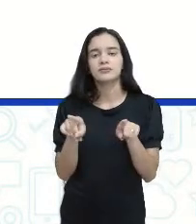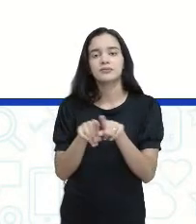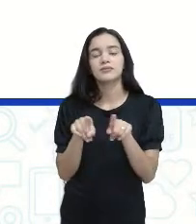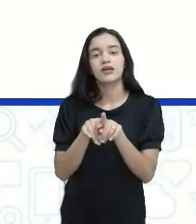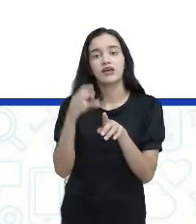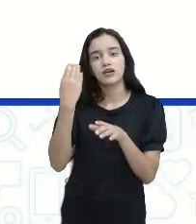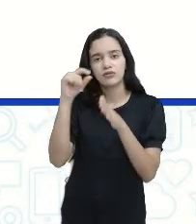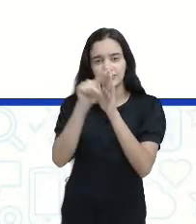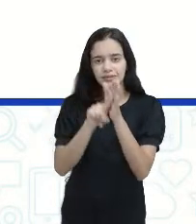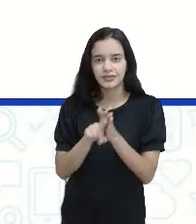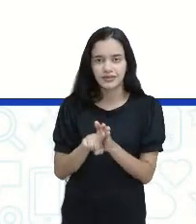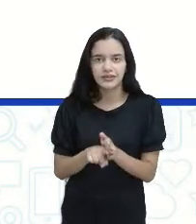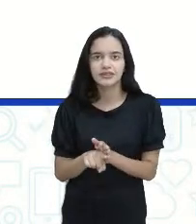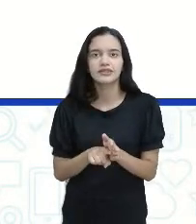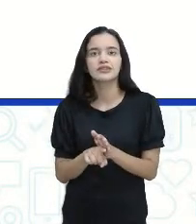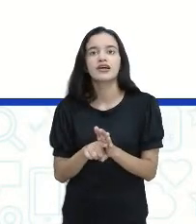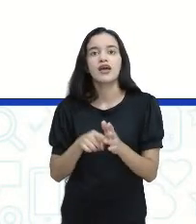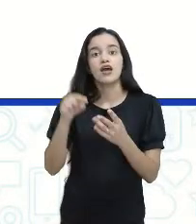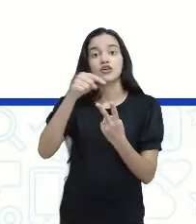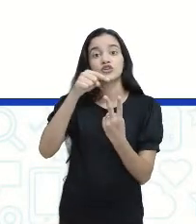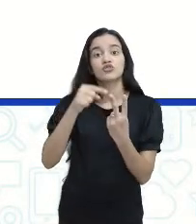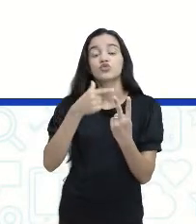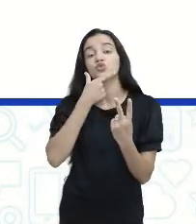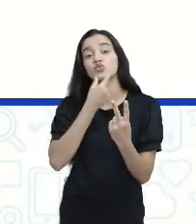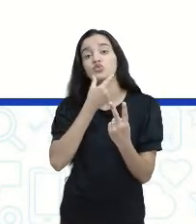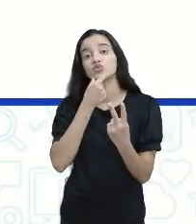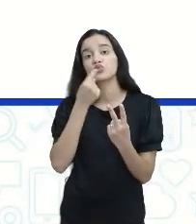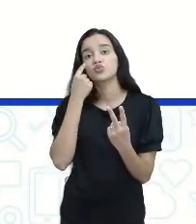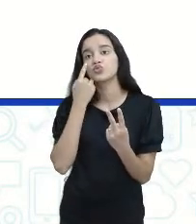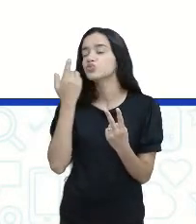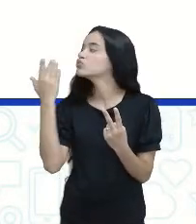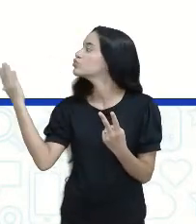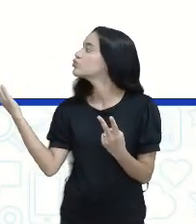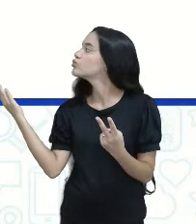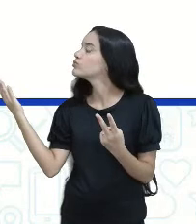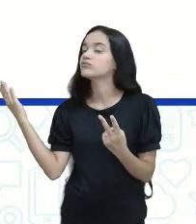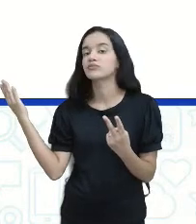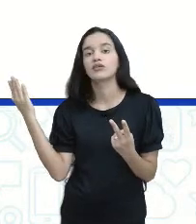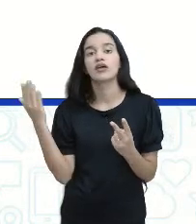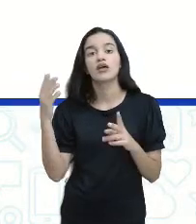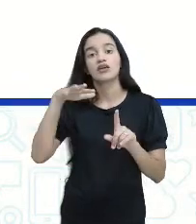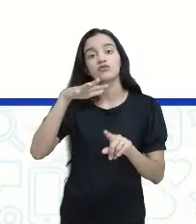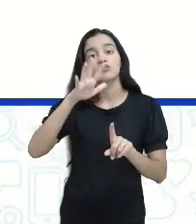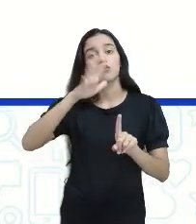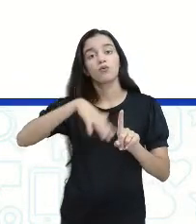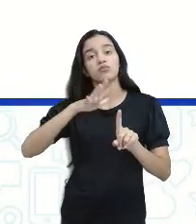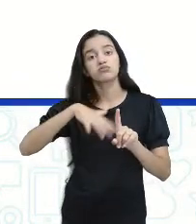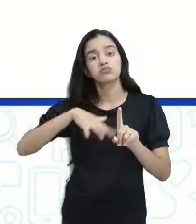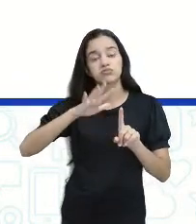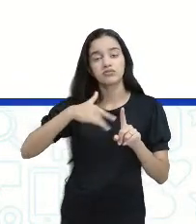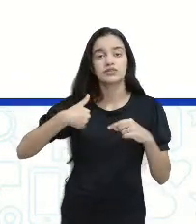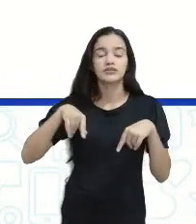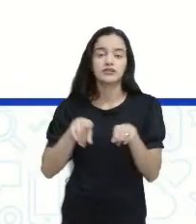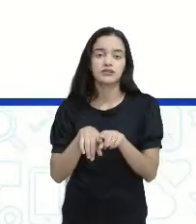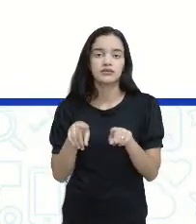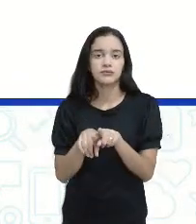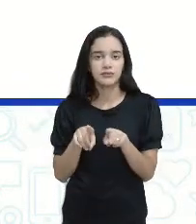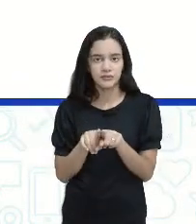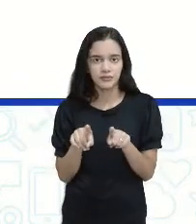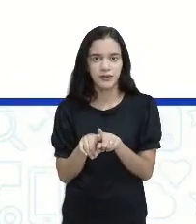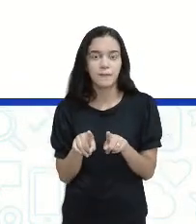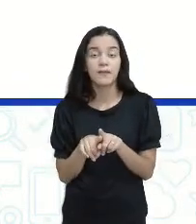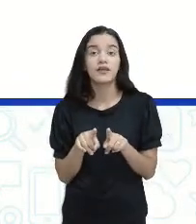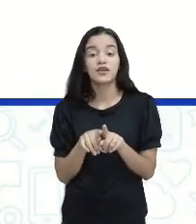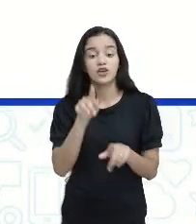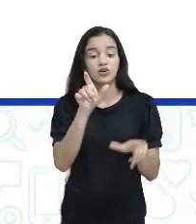de Rutherfórdio e Bório, que são dois elementos químicos que homenagearam aí o Rutherford e o Bohr, né? Que